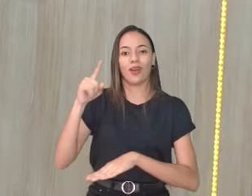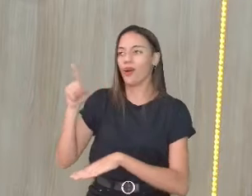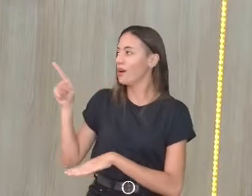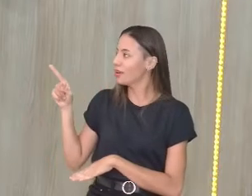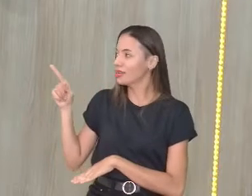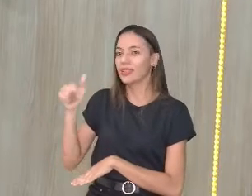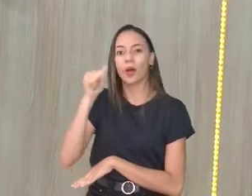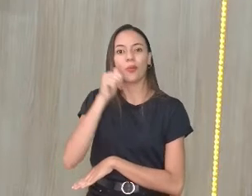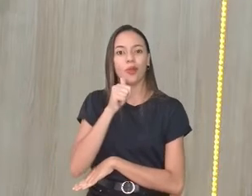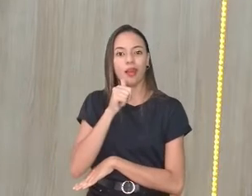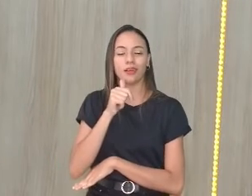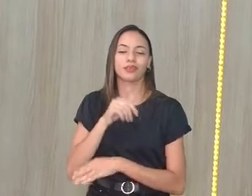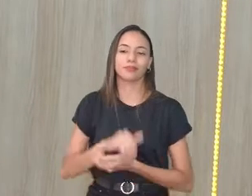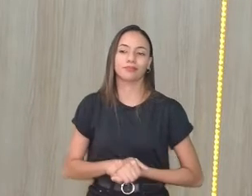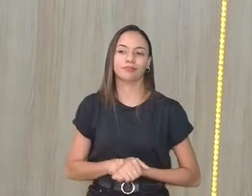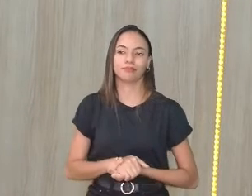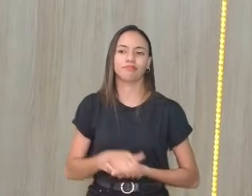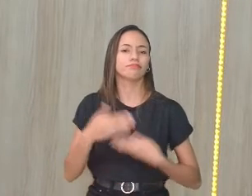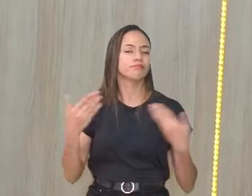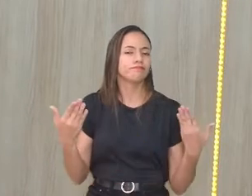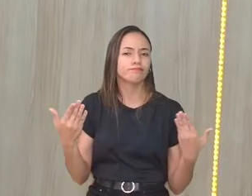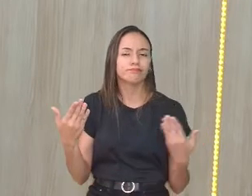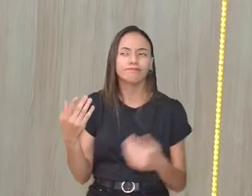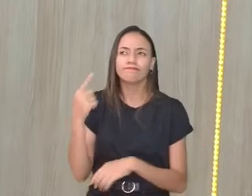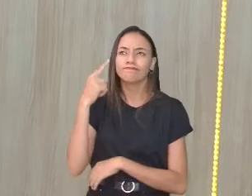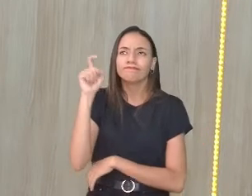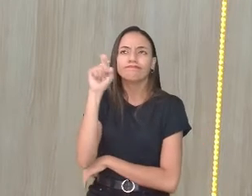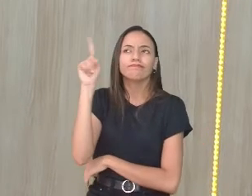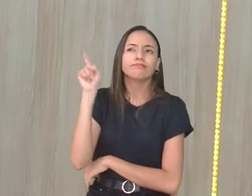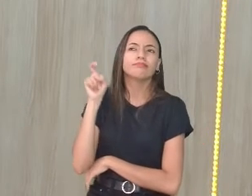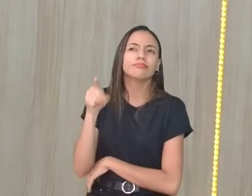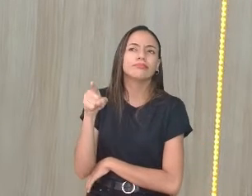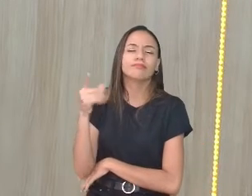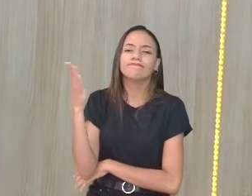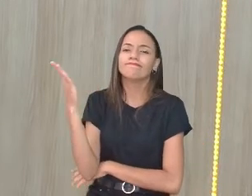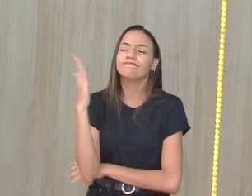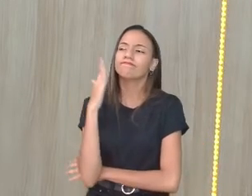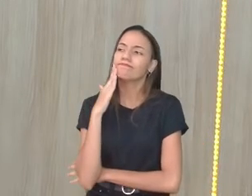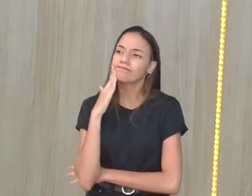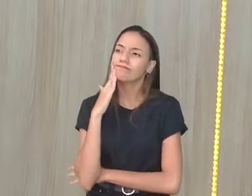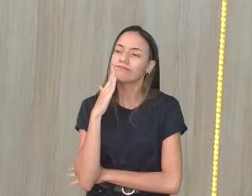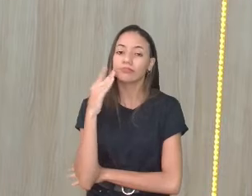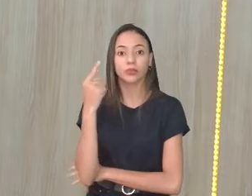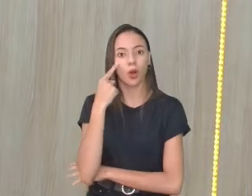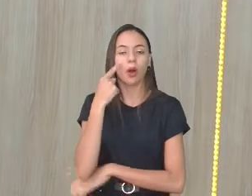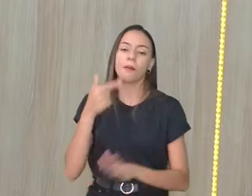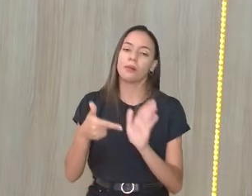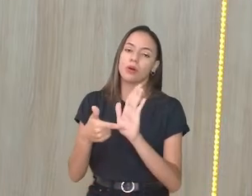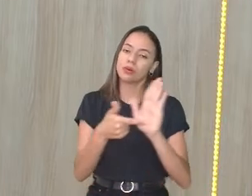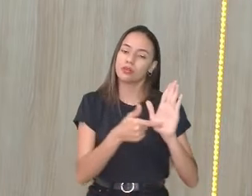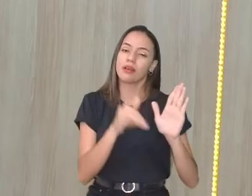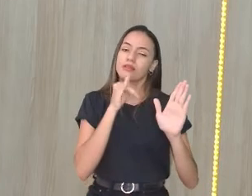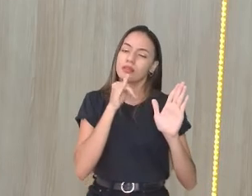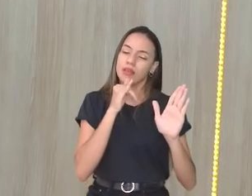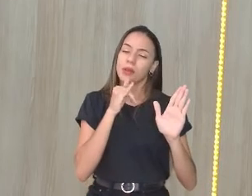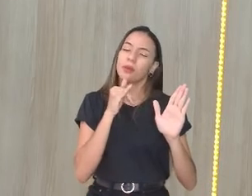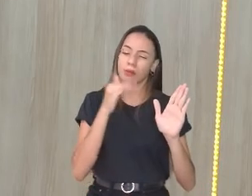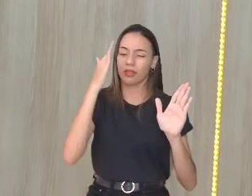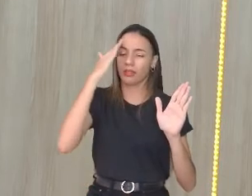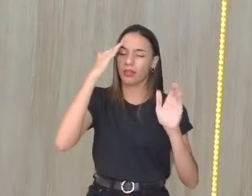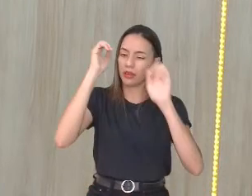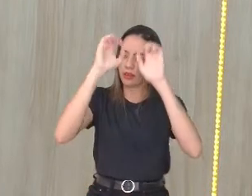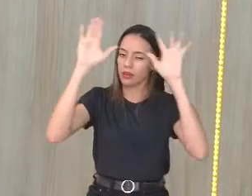professora já se ligou aqui. E aí, moça? Ainda tá pensando, é? Vamos ver os exemplos para ficar mais tranquilo. Vamos